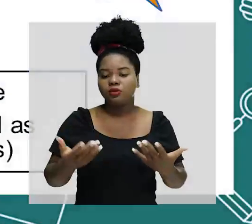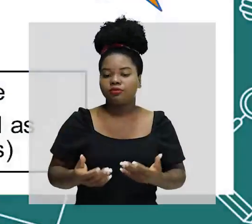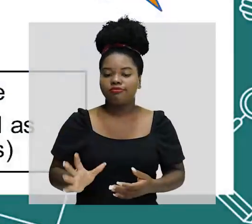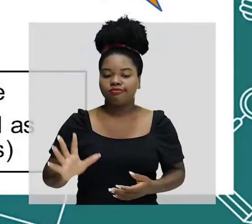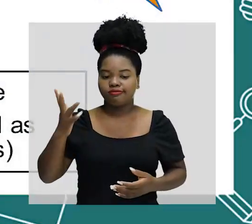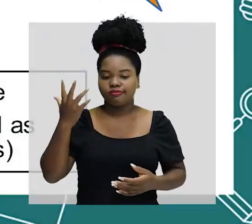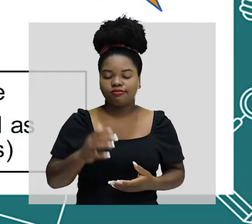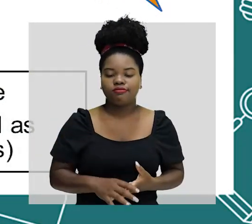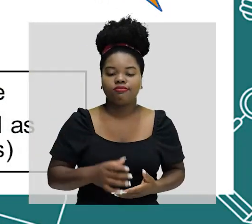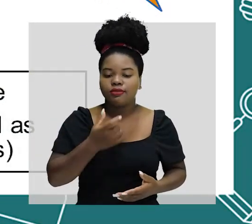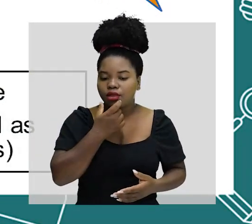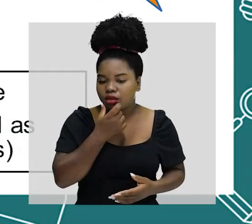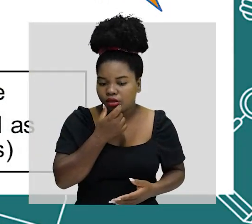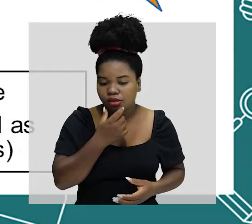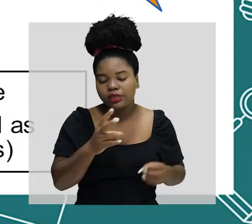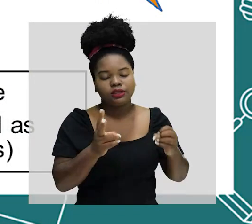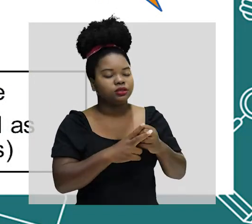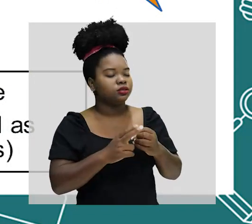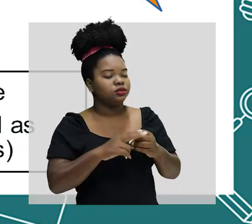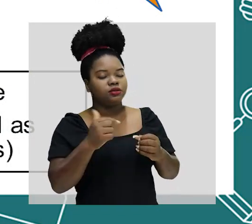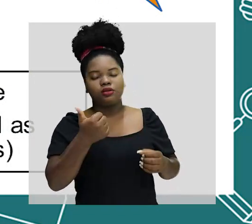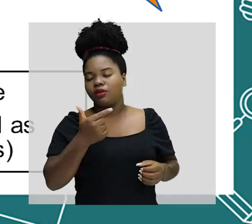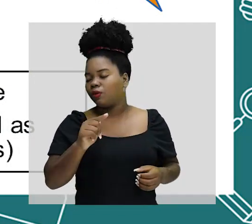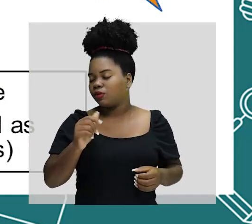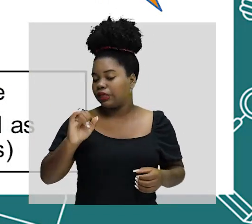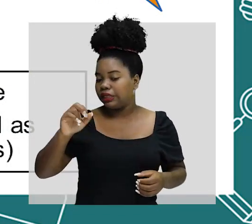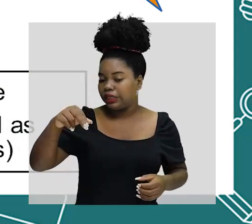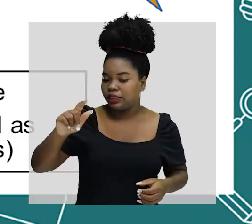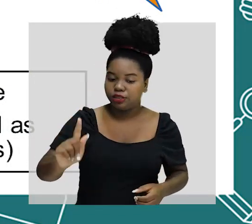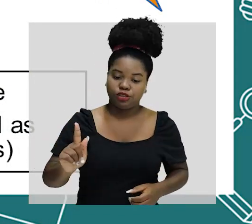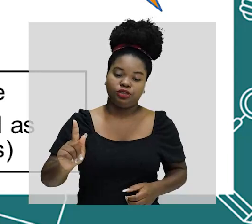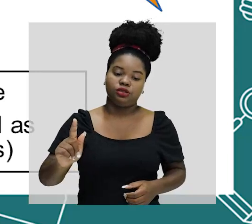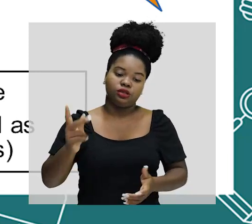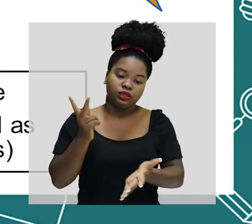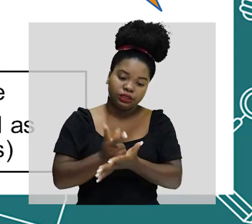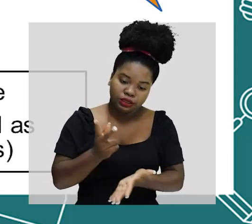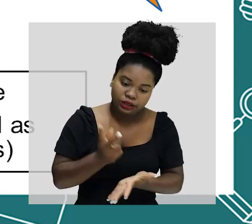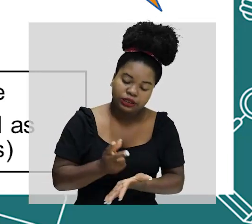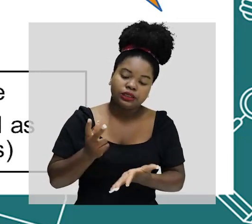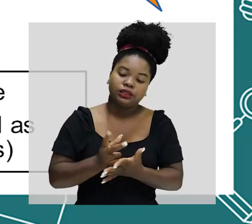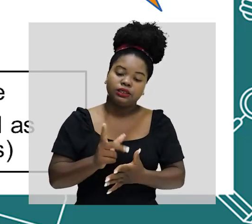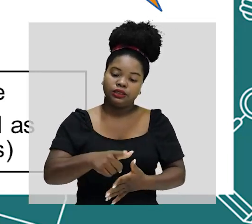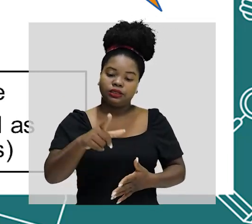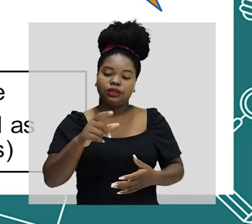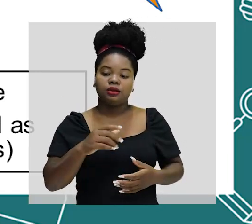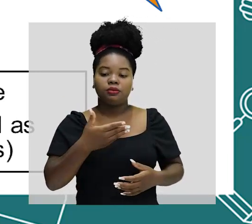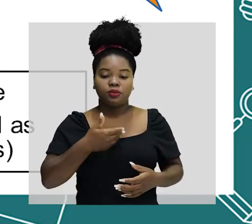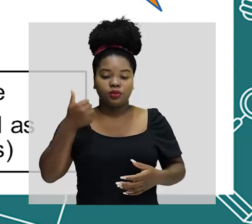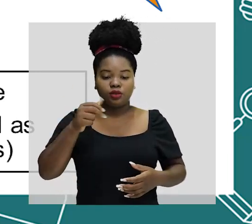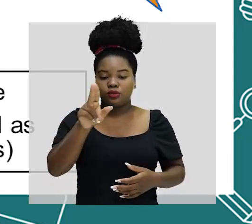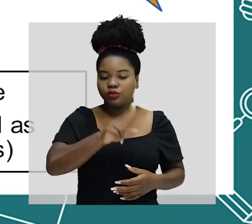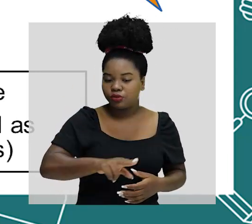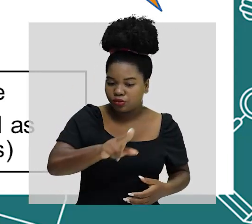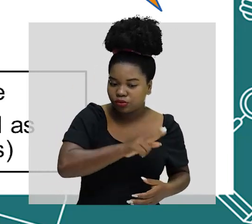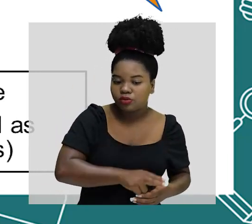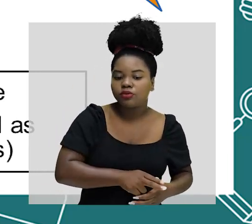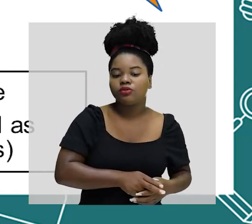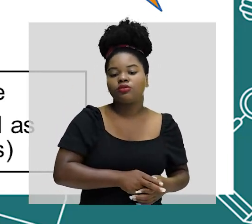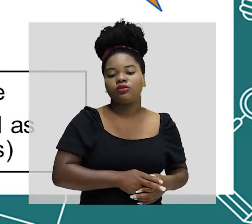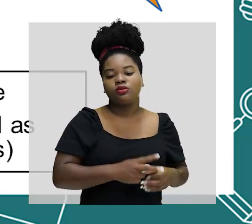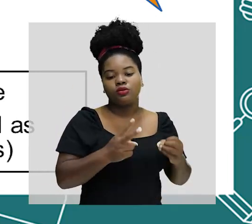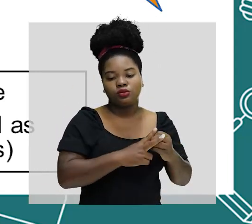em inglês, esses verbos não recebem ing. É sempre preferível que você utilize ele nas suas